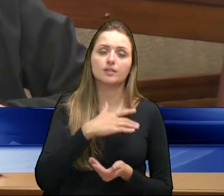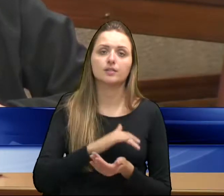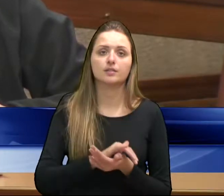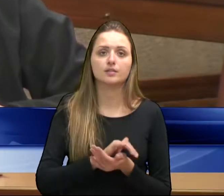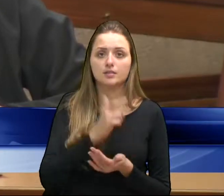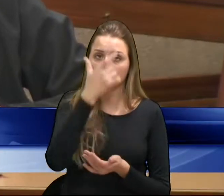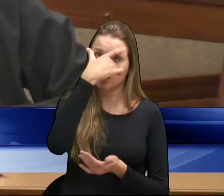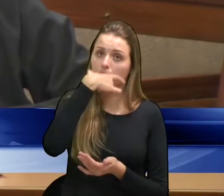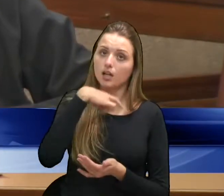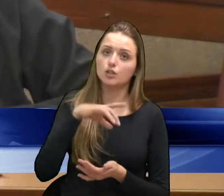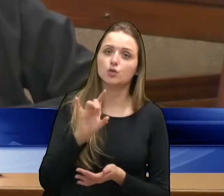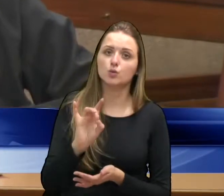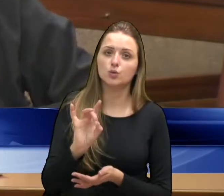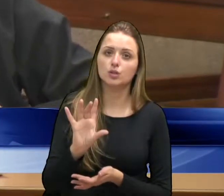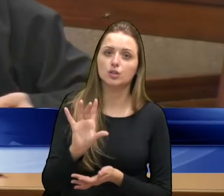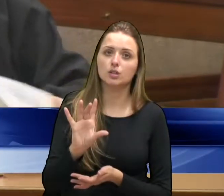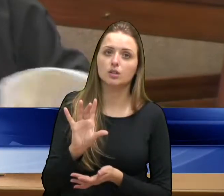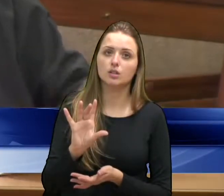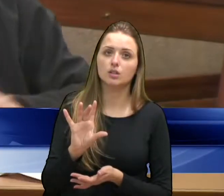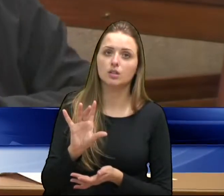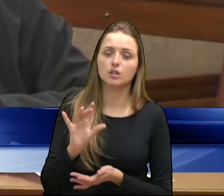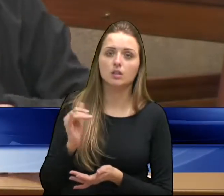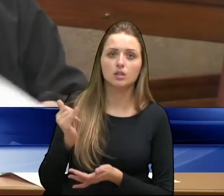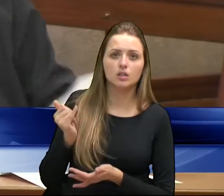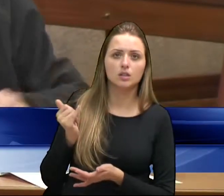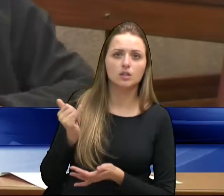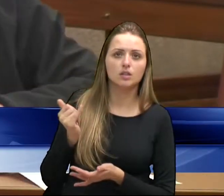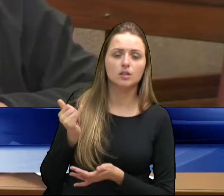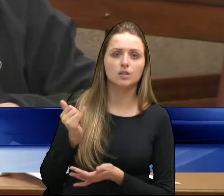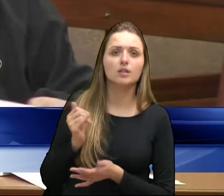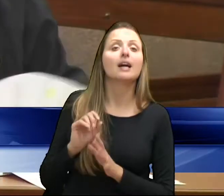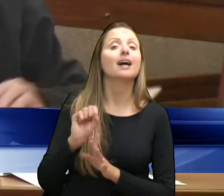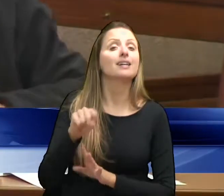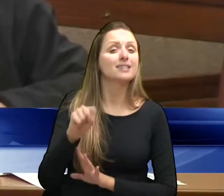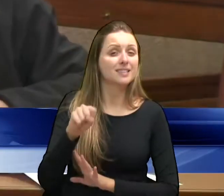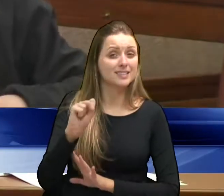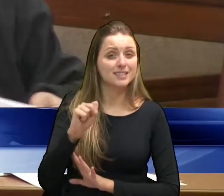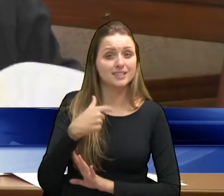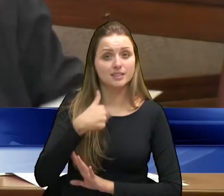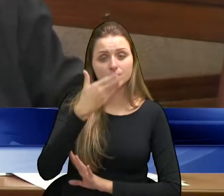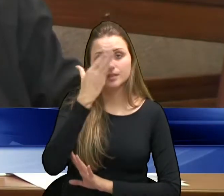era isto. Oi? Ah, sim, eu tinha me esquecido.